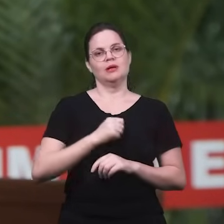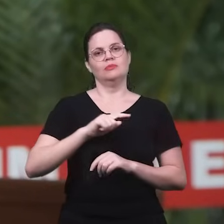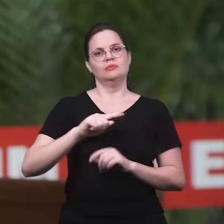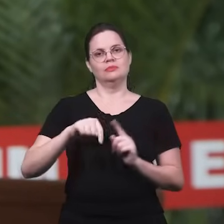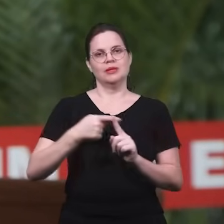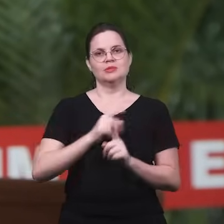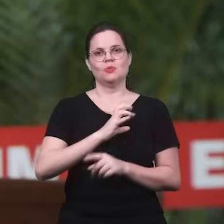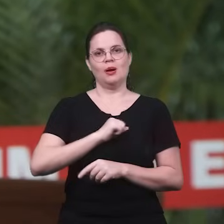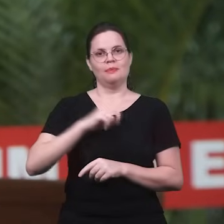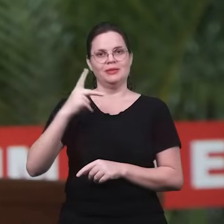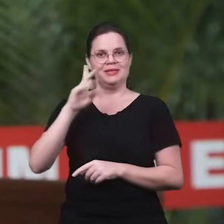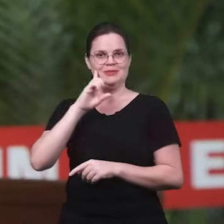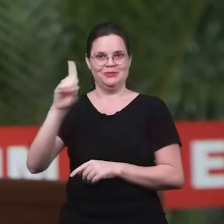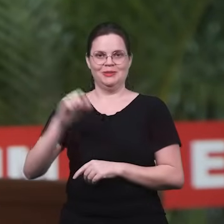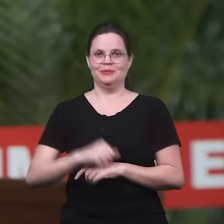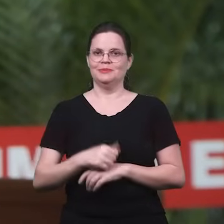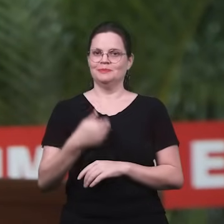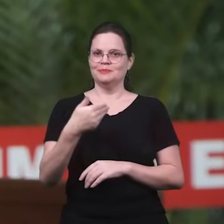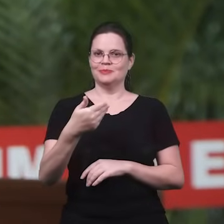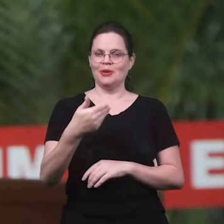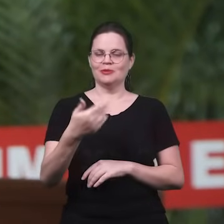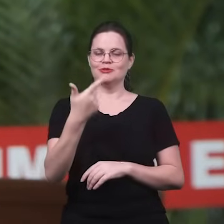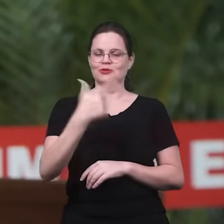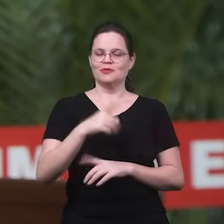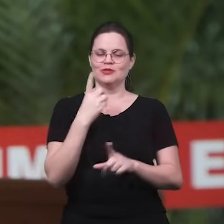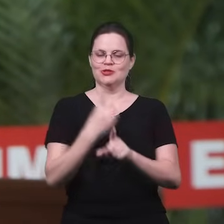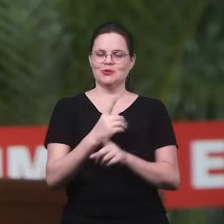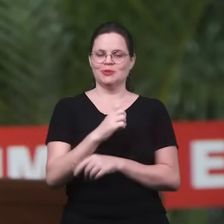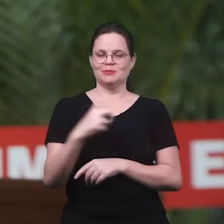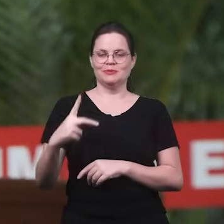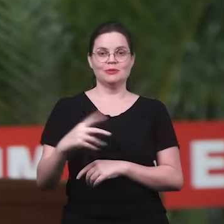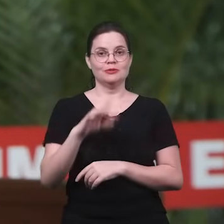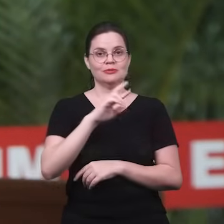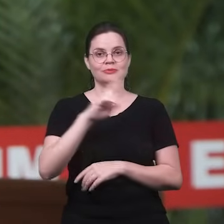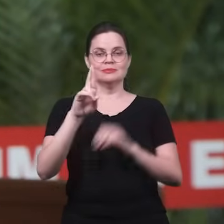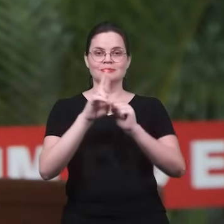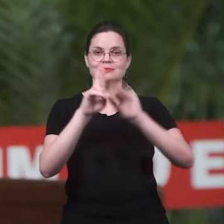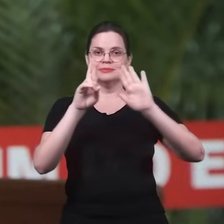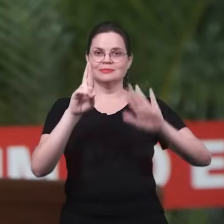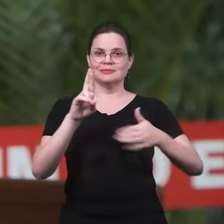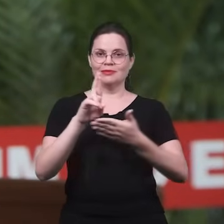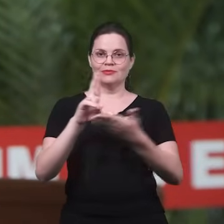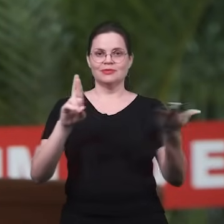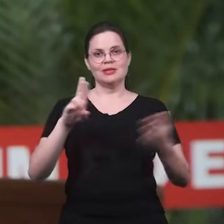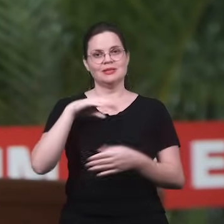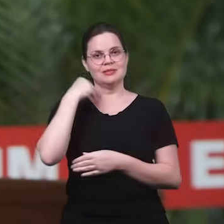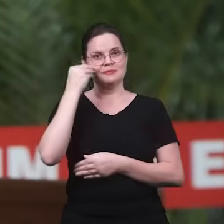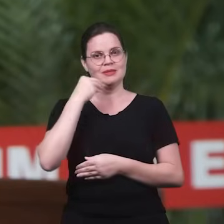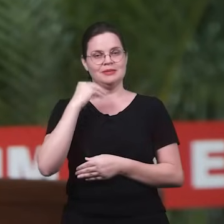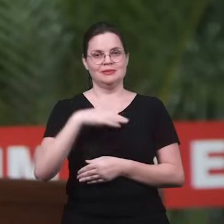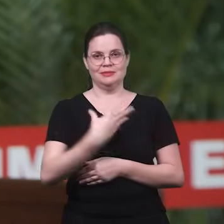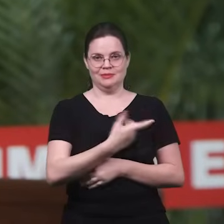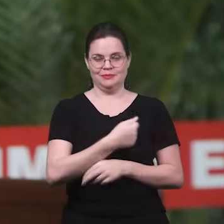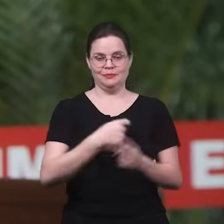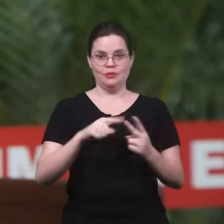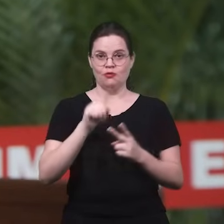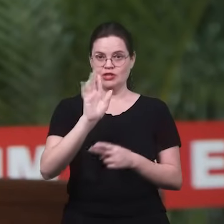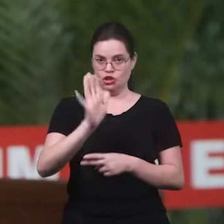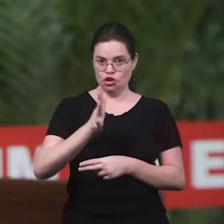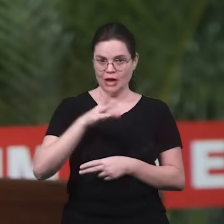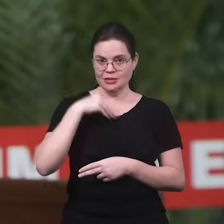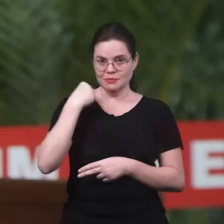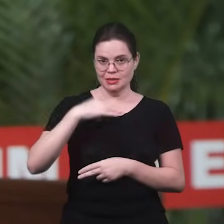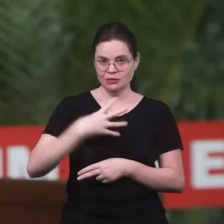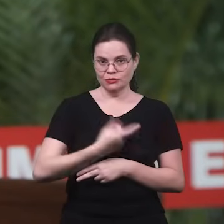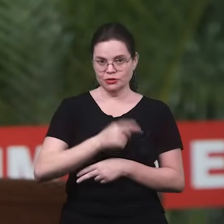Deus. Até o próximo episódio e que o Senhor possa te dar experiências de salvação. Você que já tem uma experiência